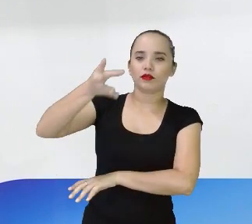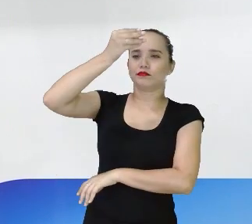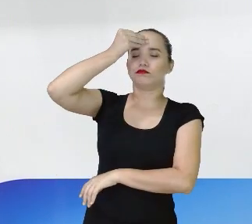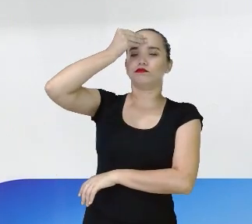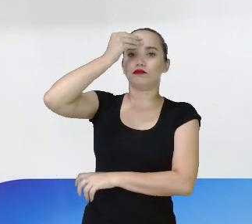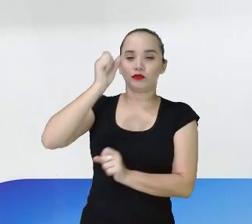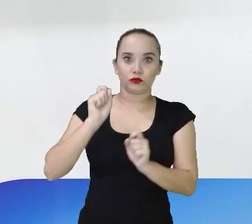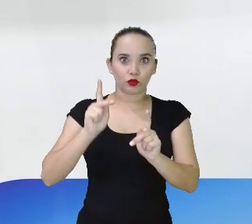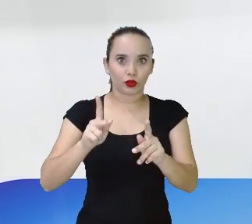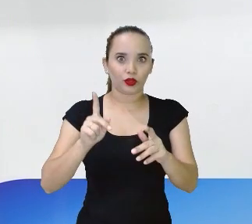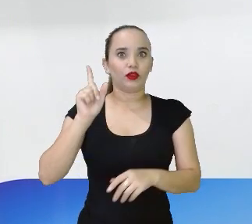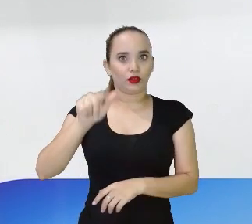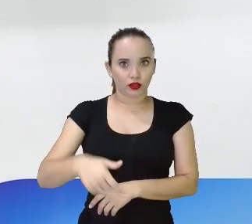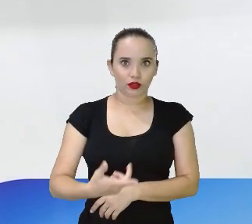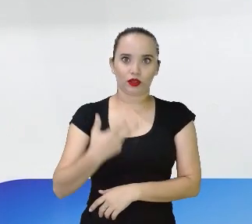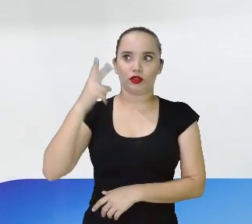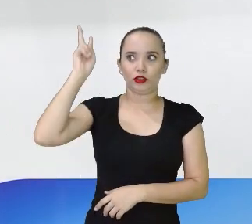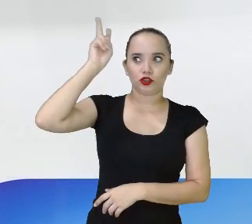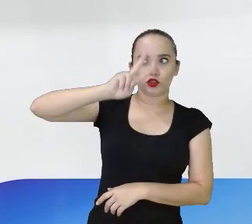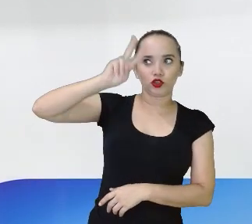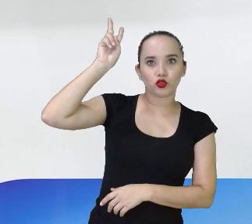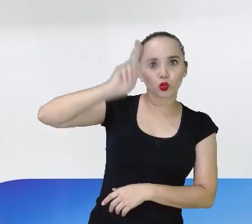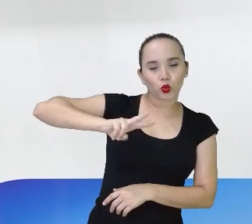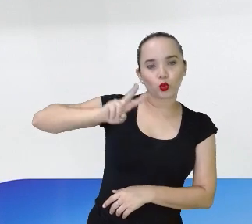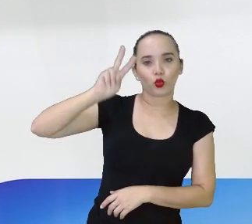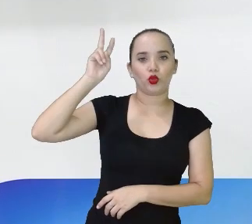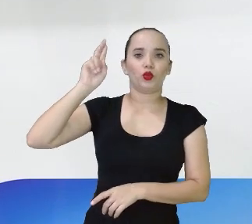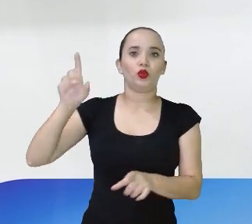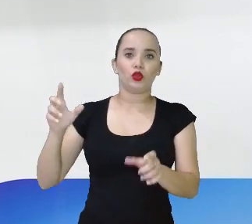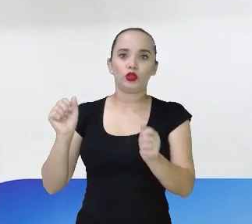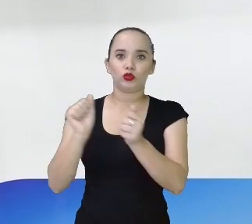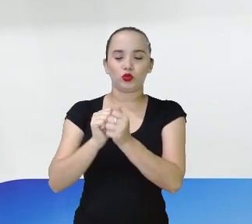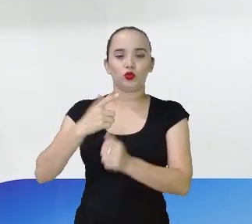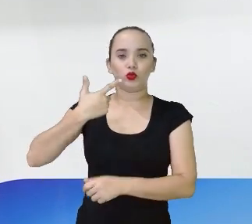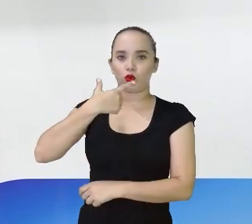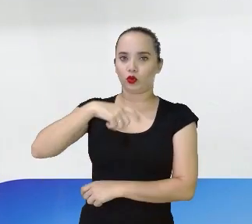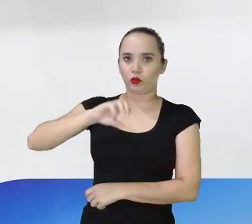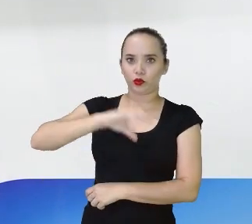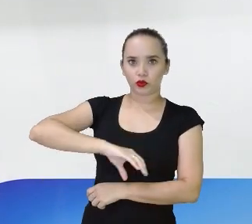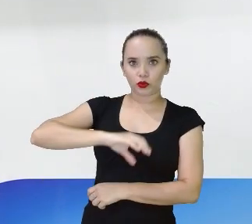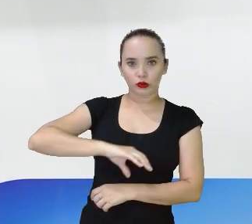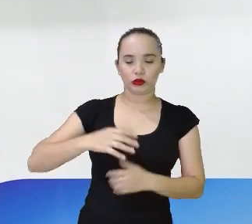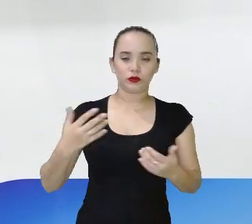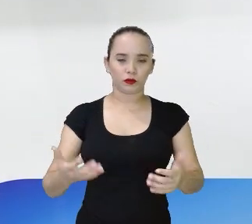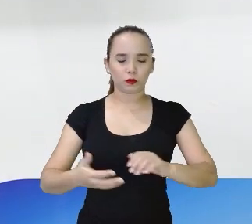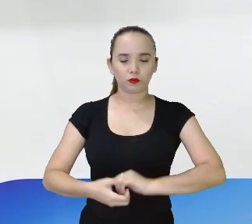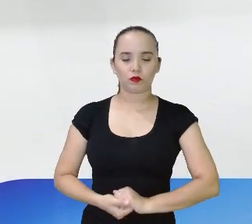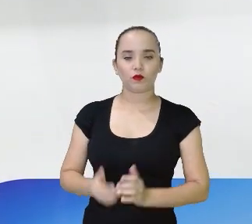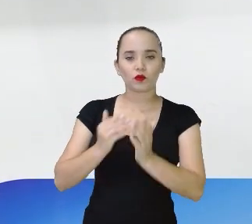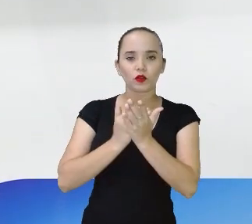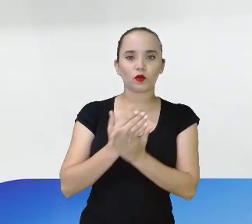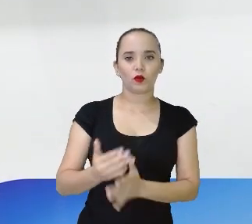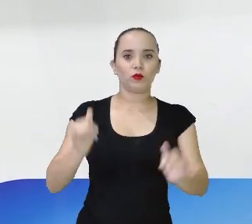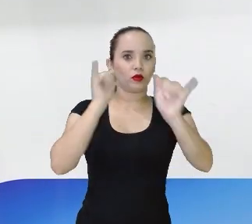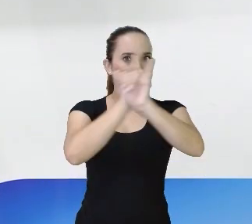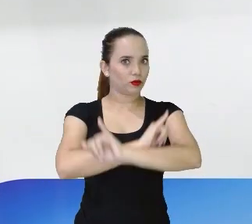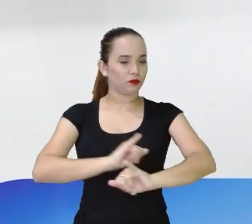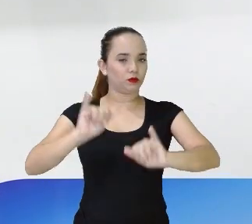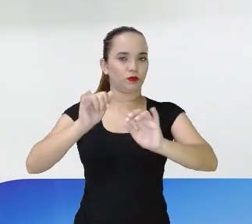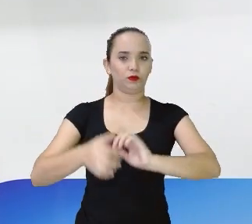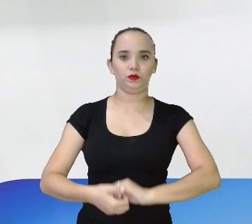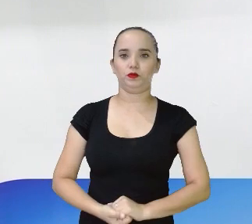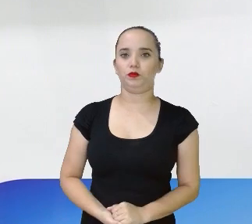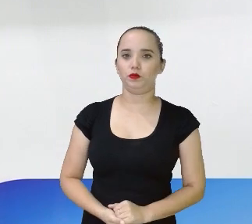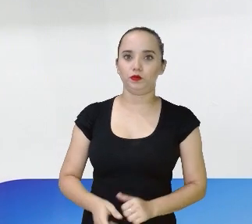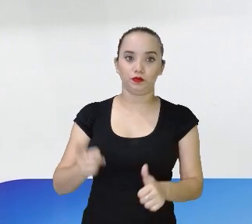hoje, História e Língua Portuguesa, tá? Começaremos falando dos nossos recadinhos diários.